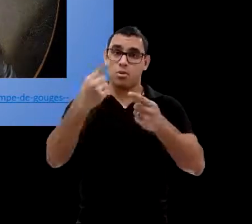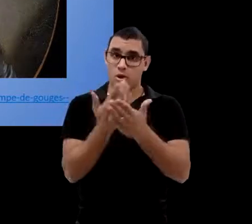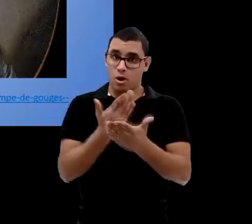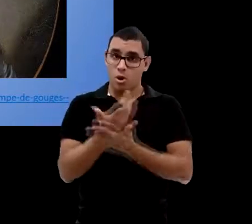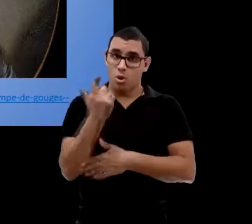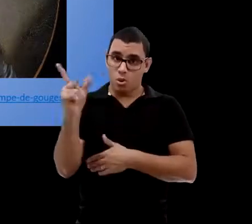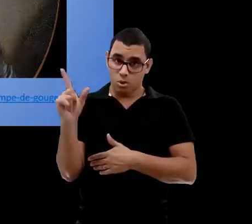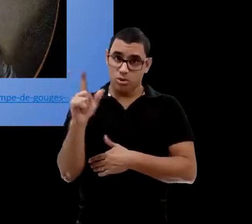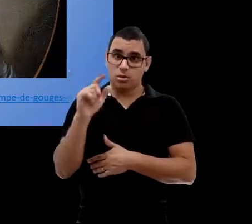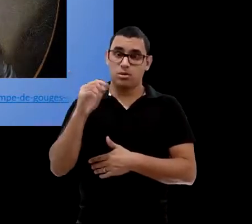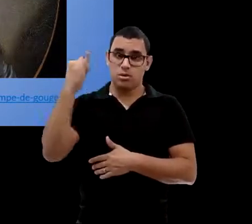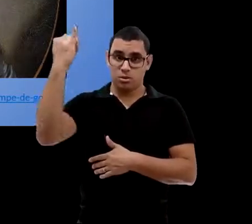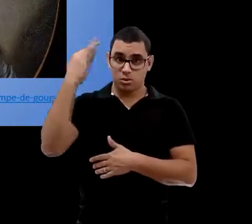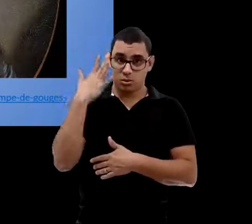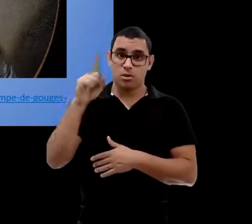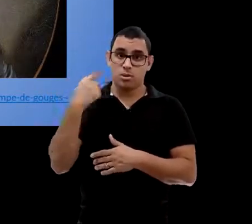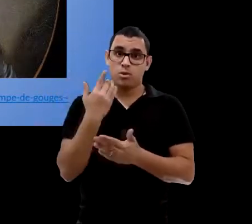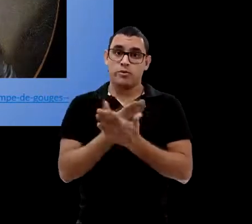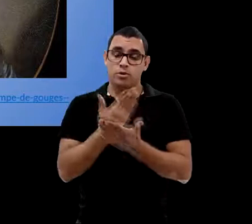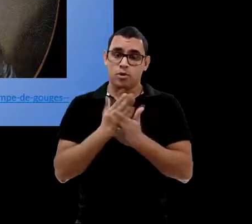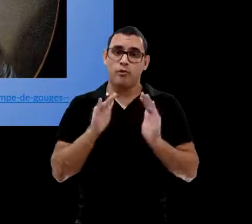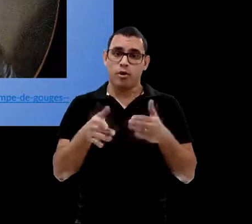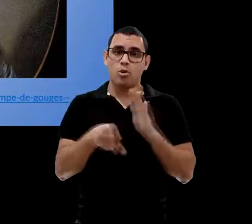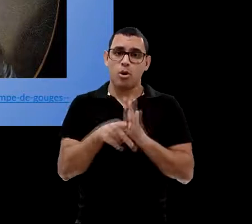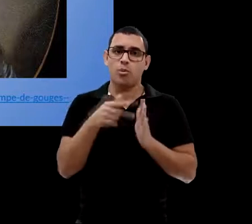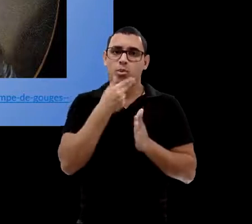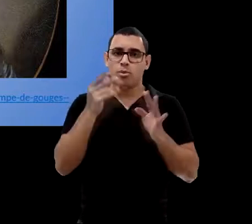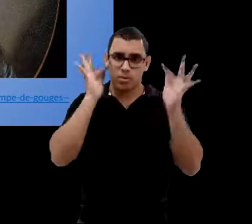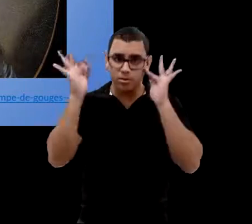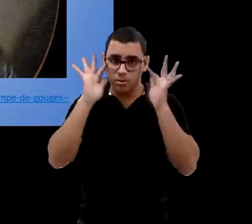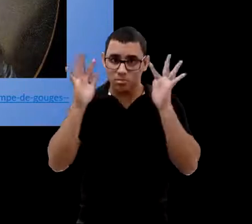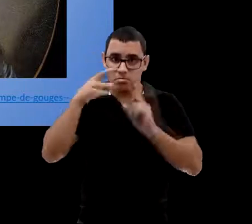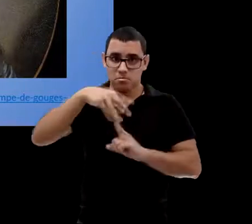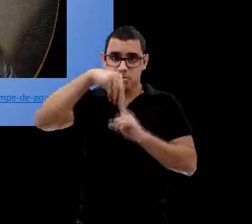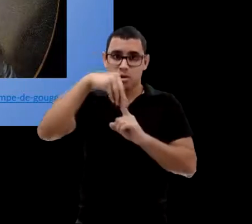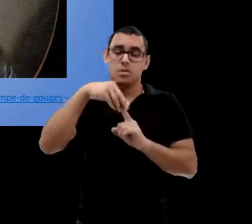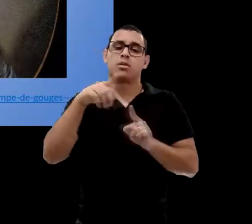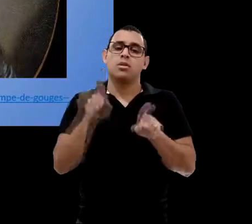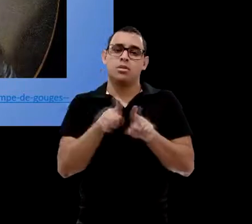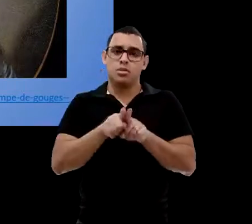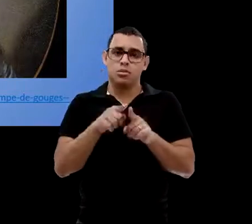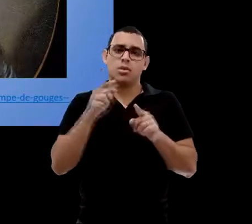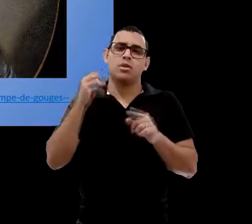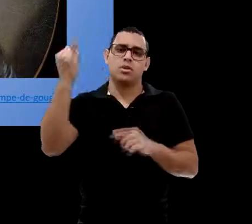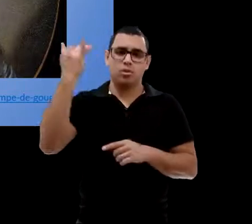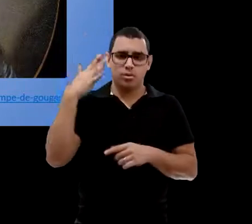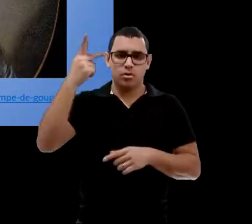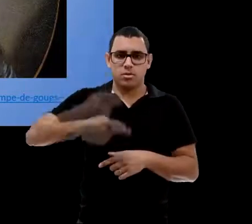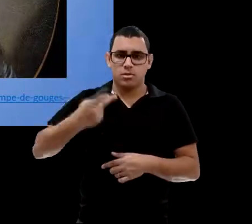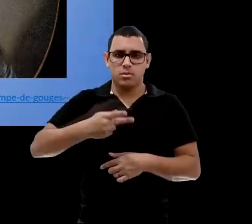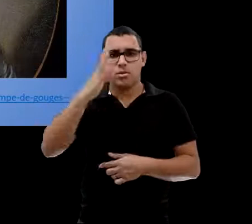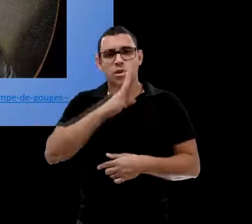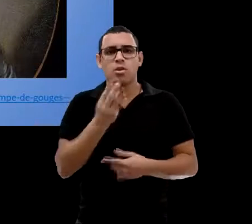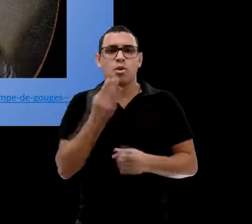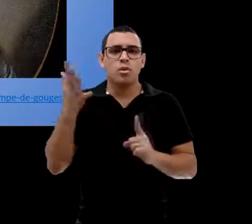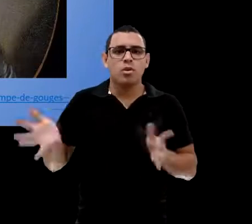iluminismo e a gente vai ter mais uma aula para a gente conhecer os principais iluministas, né? E o iluminismo no